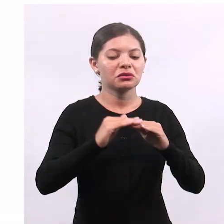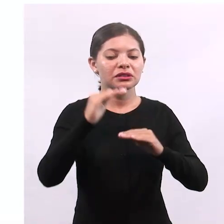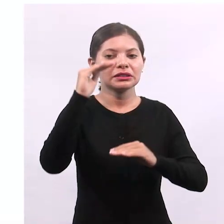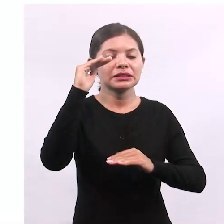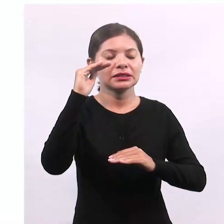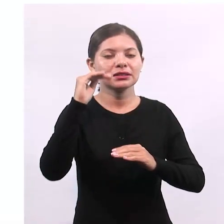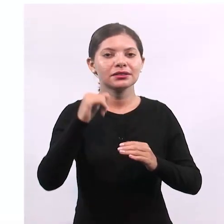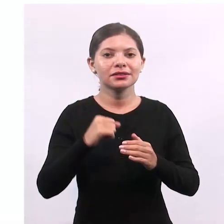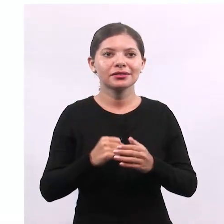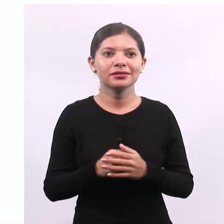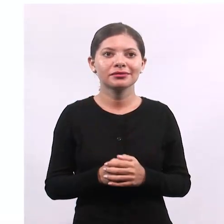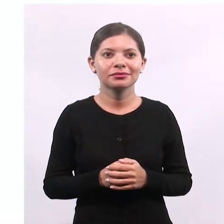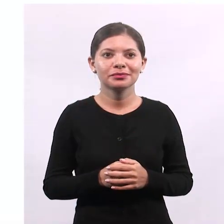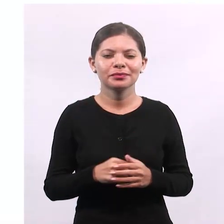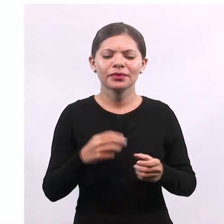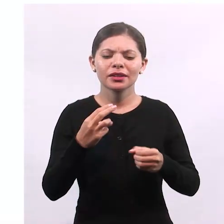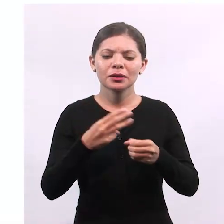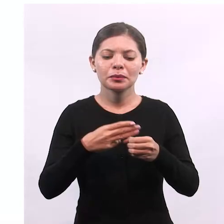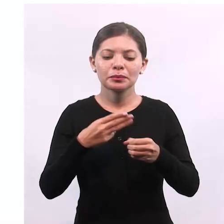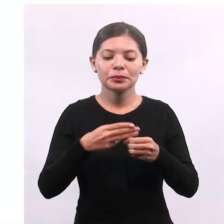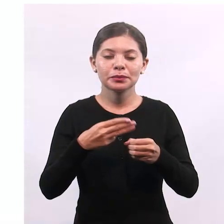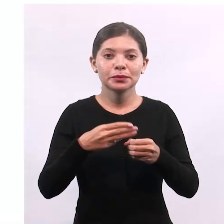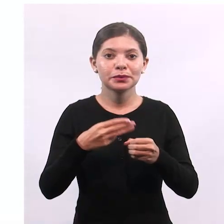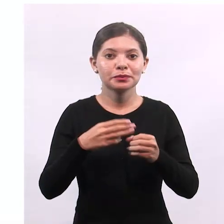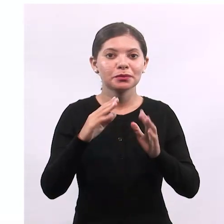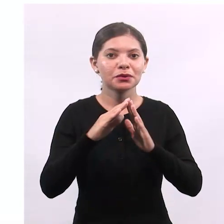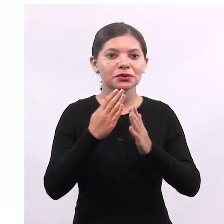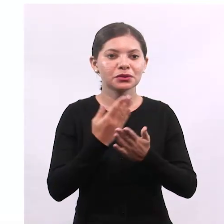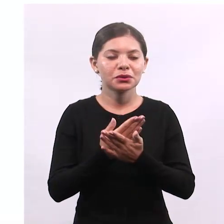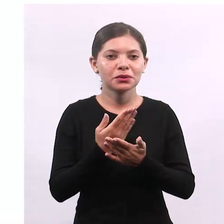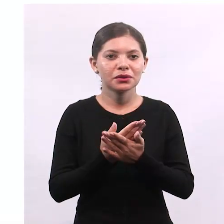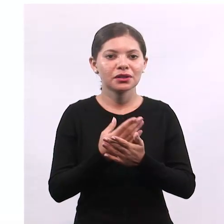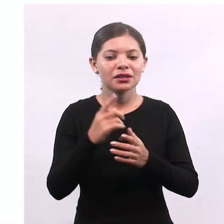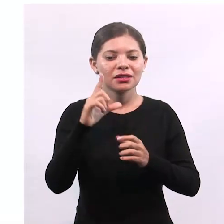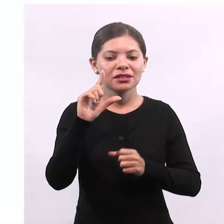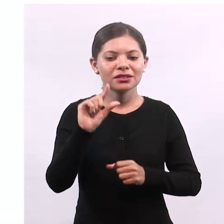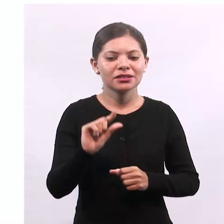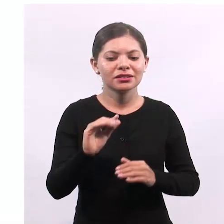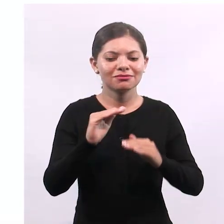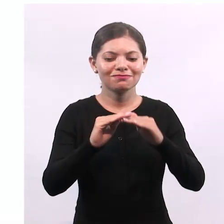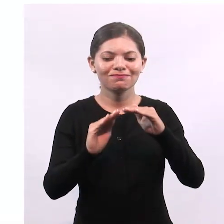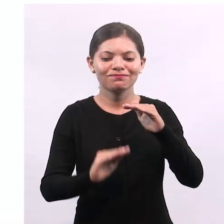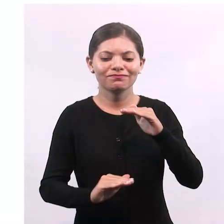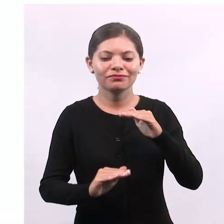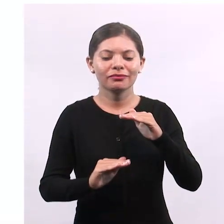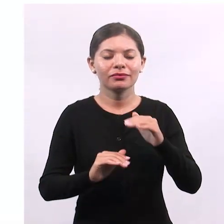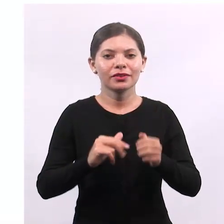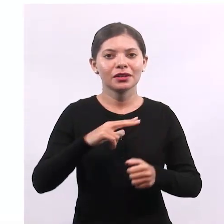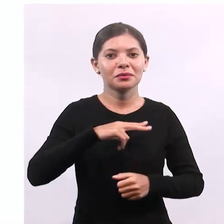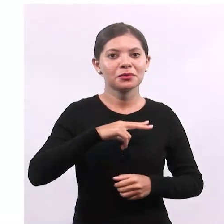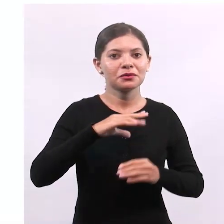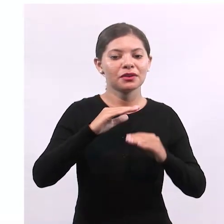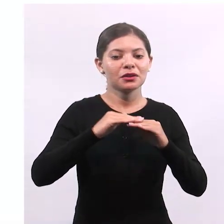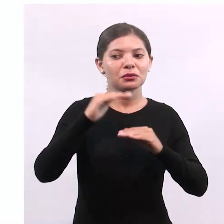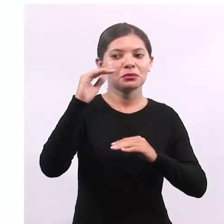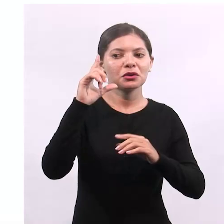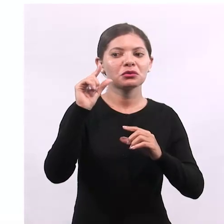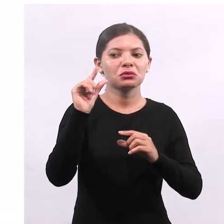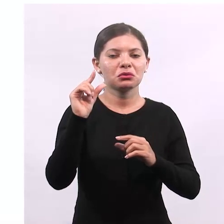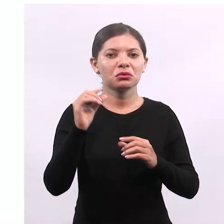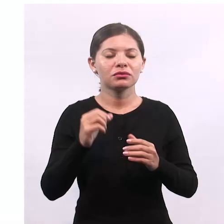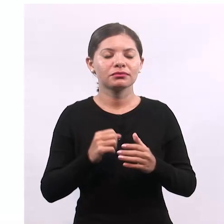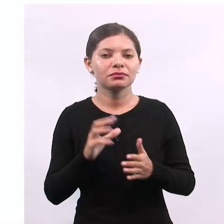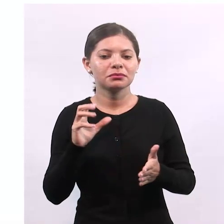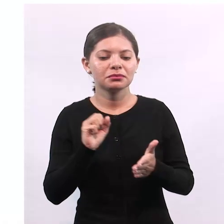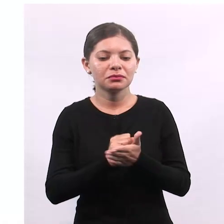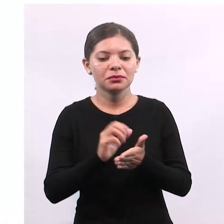Municipal Continua em decréscimo mas a rede privada que aumentou o número de matrícula ela